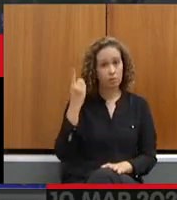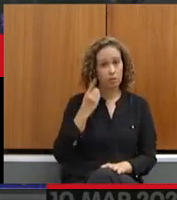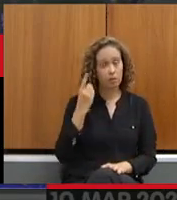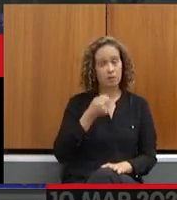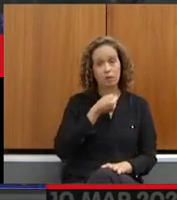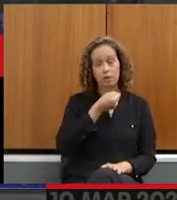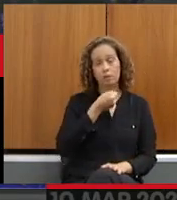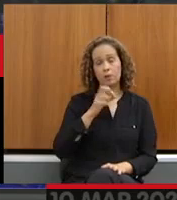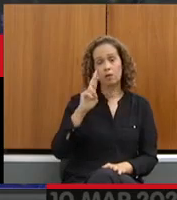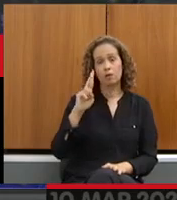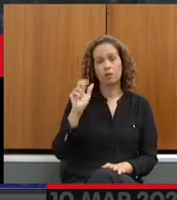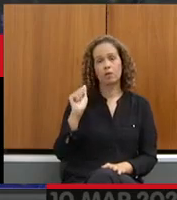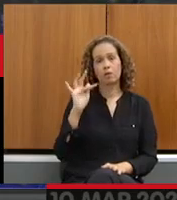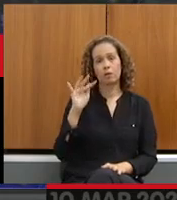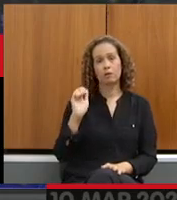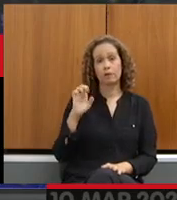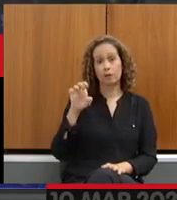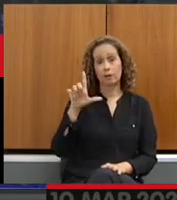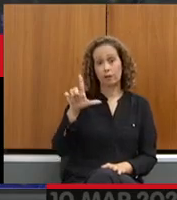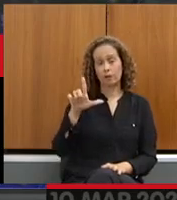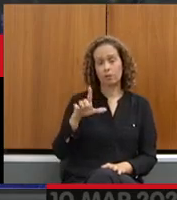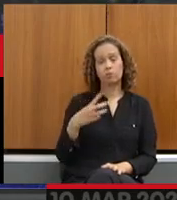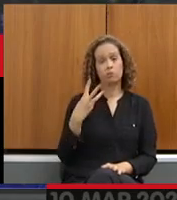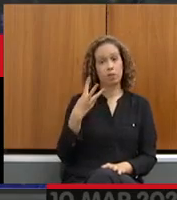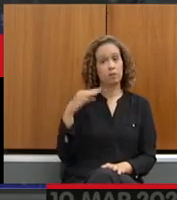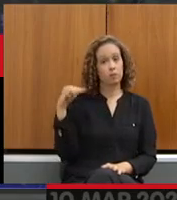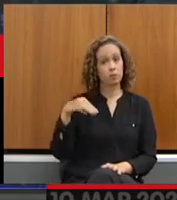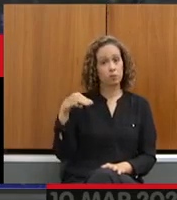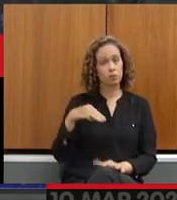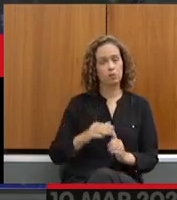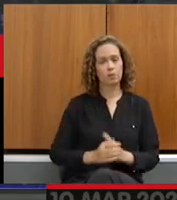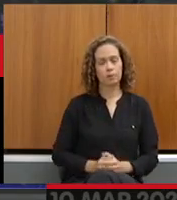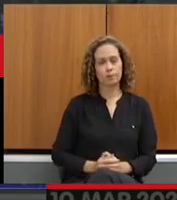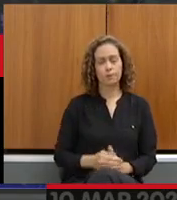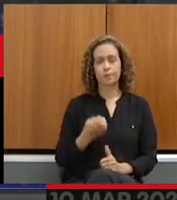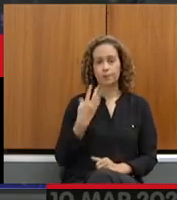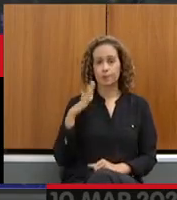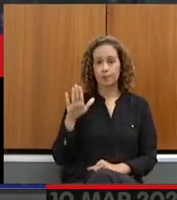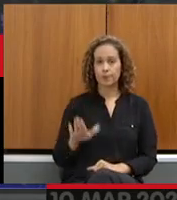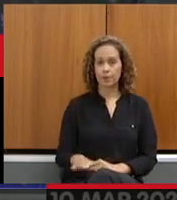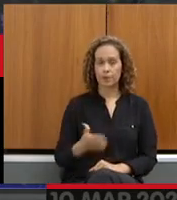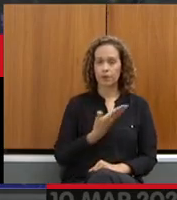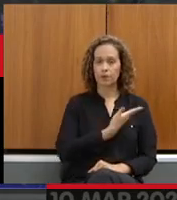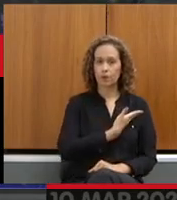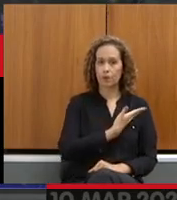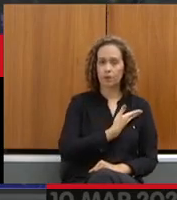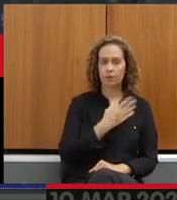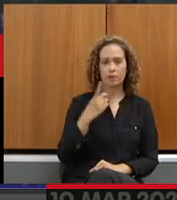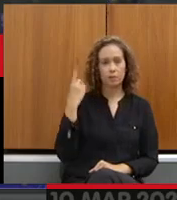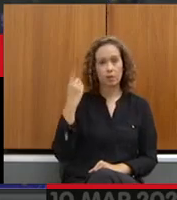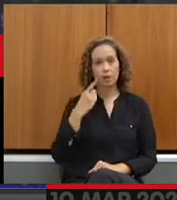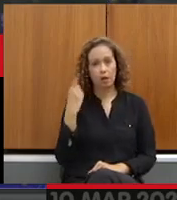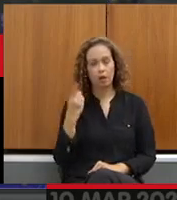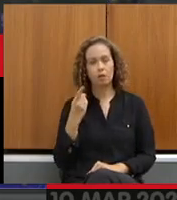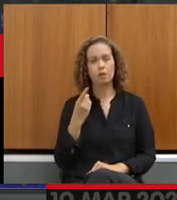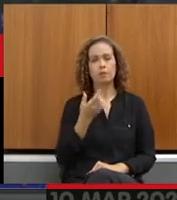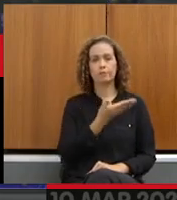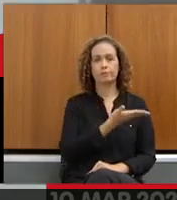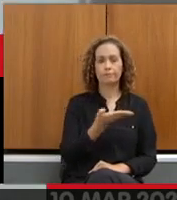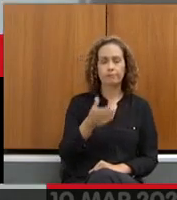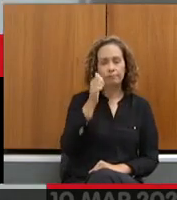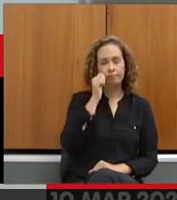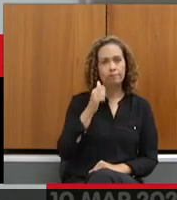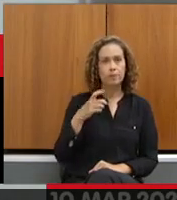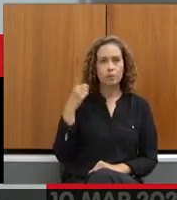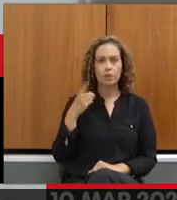repórter Rafael Martins pelo prazo de três minutos boa tarde colegas deputados e deputadas muito boa tarde e senhor